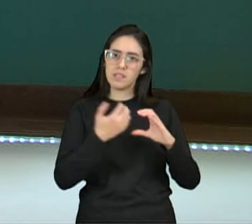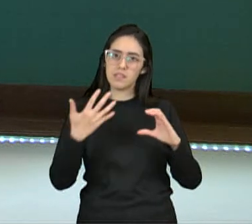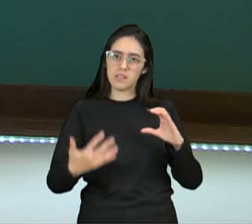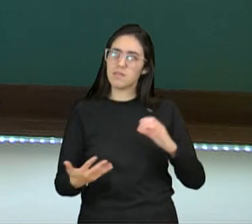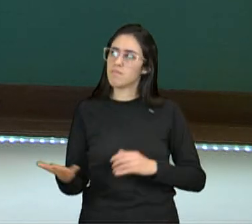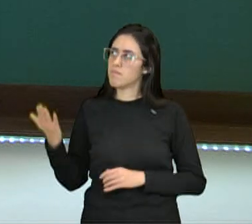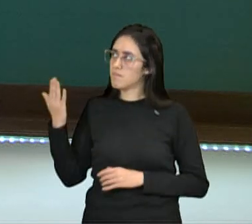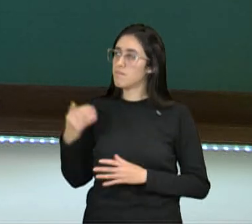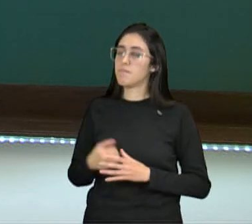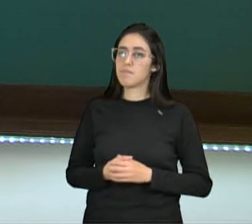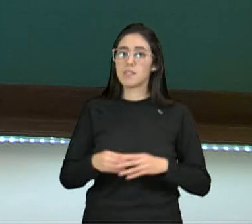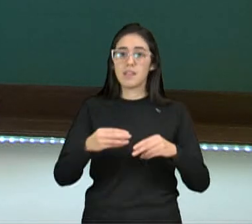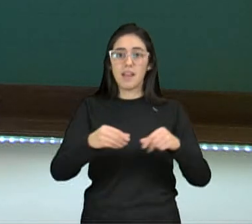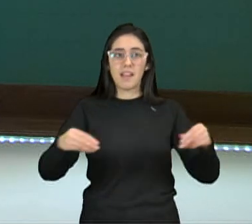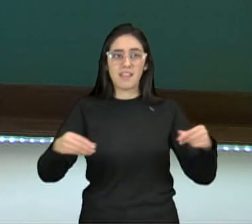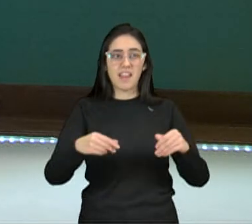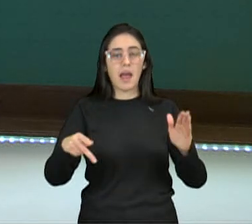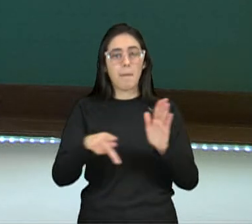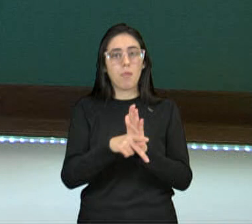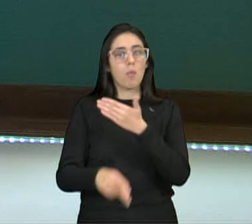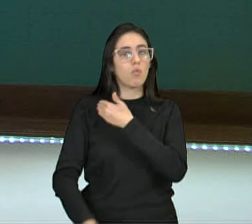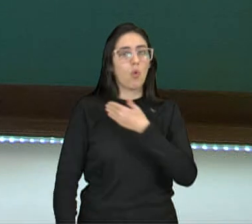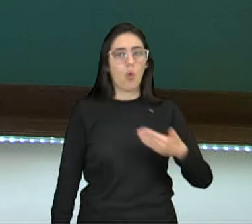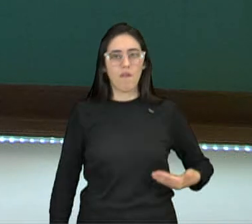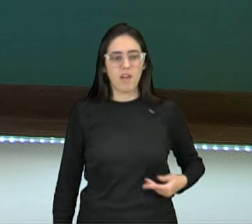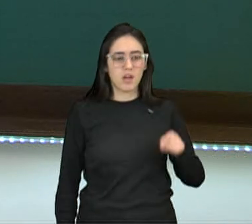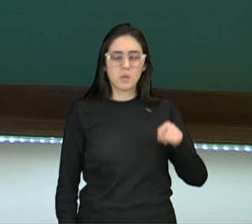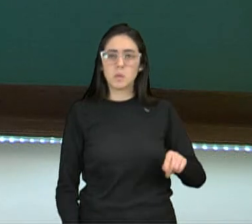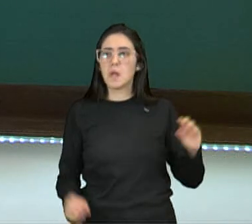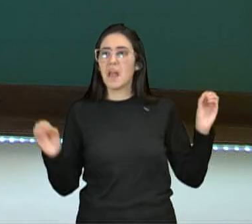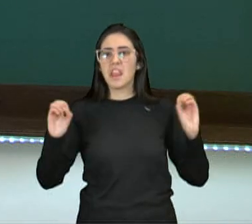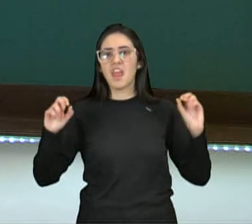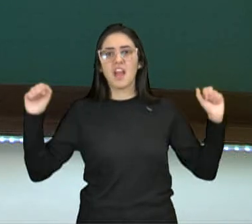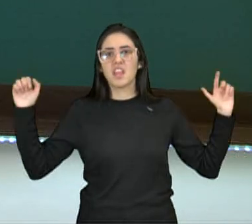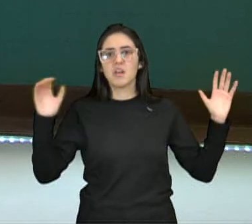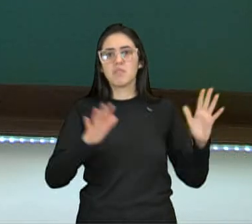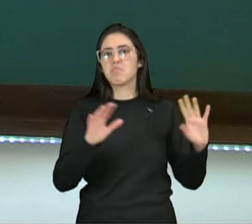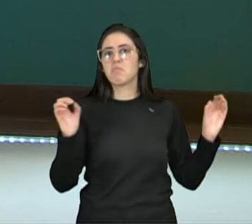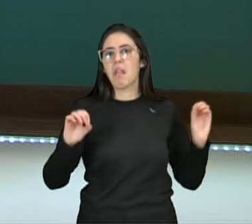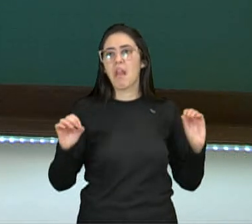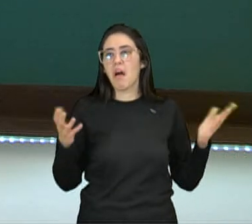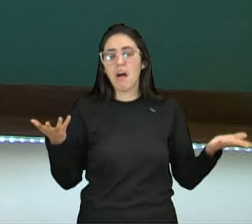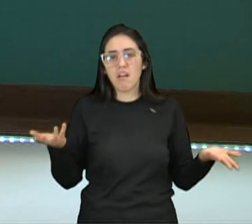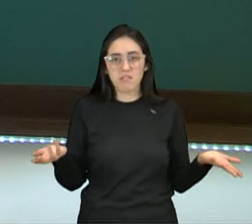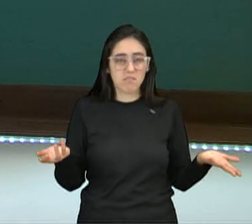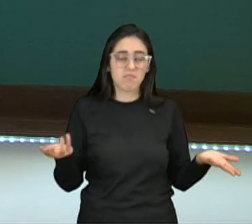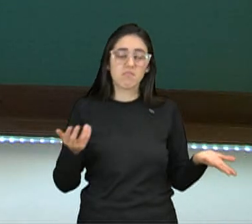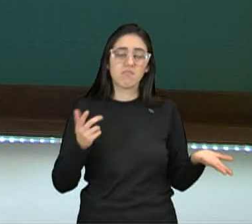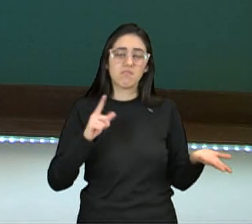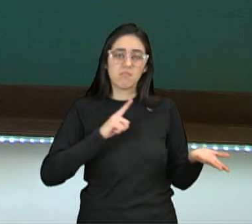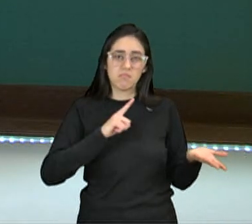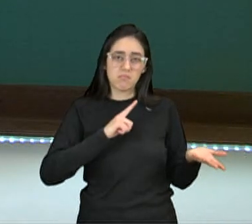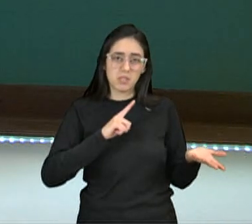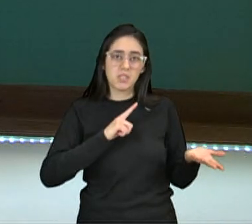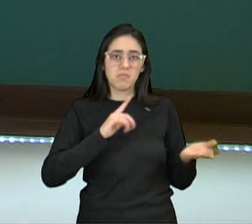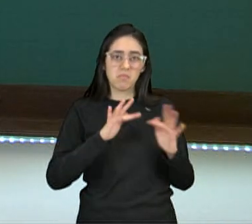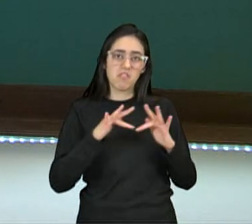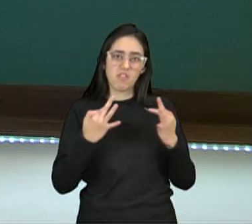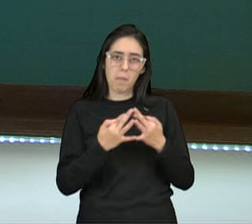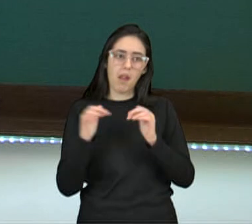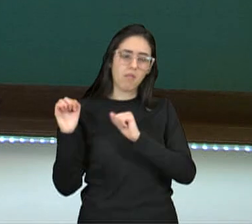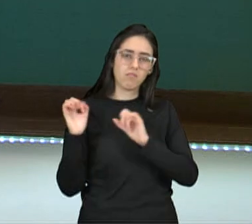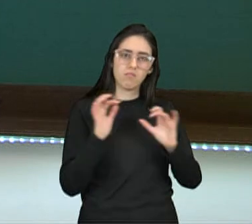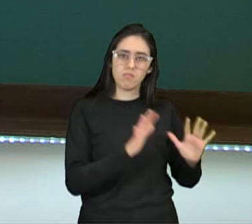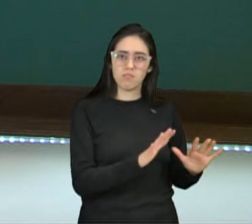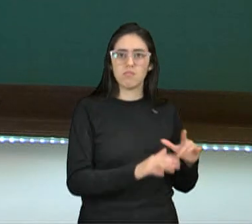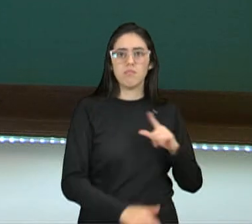terras que eram do governo por serem improdutivas, porque não eram favoráveis até então ao desenvolvimento da atividade agrícola, né? Ou